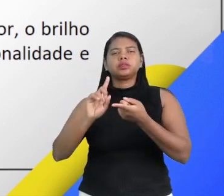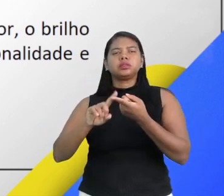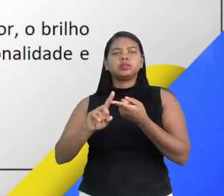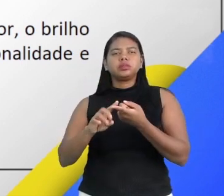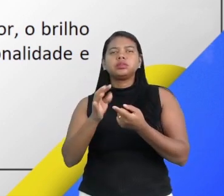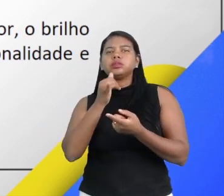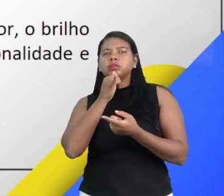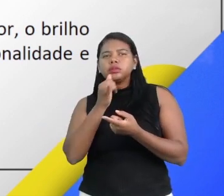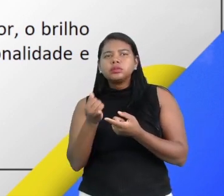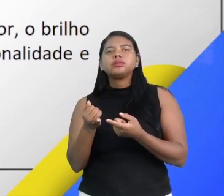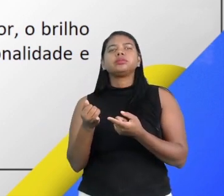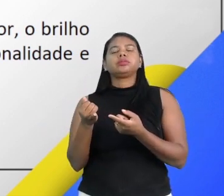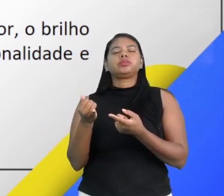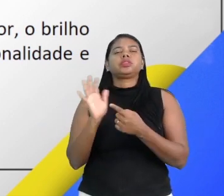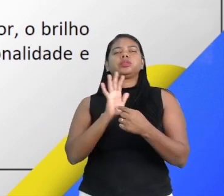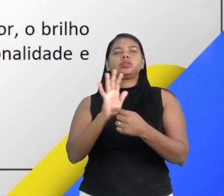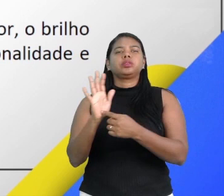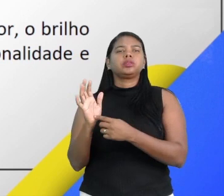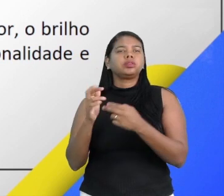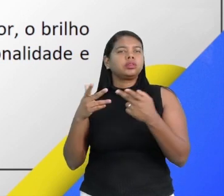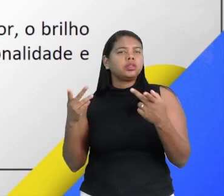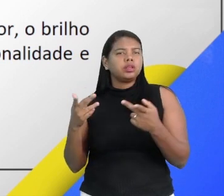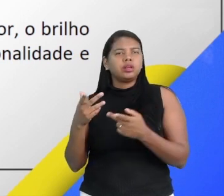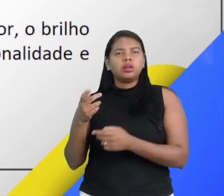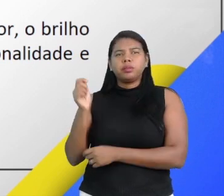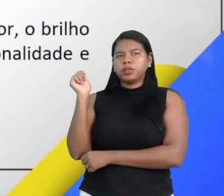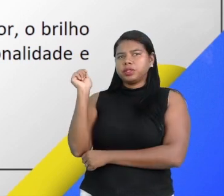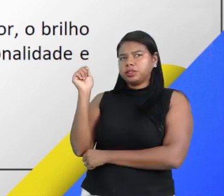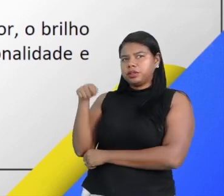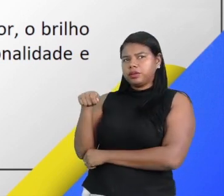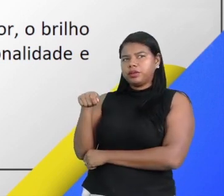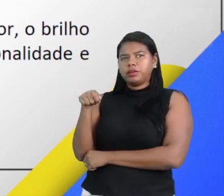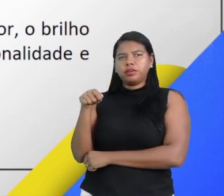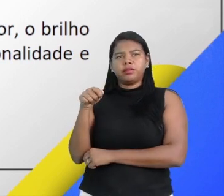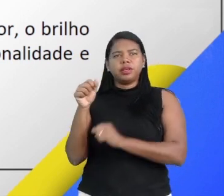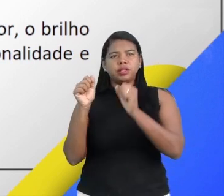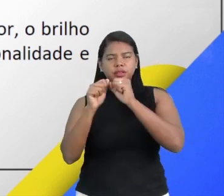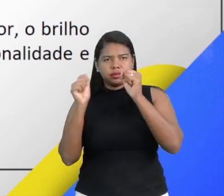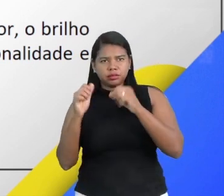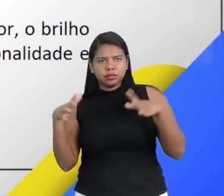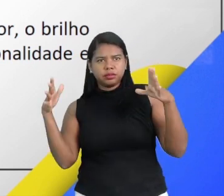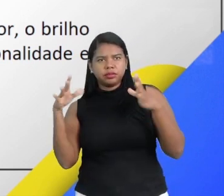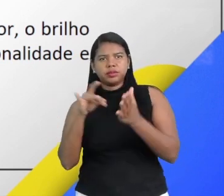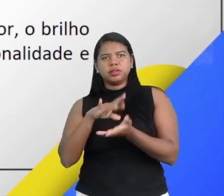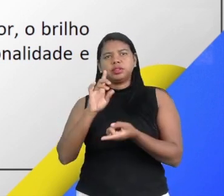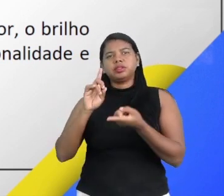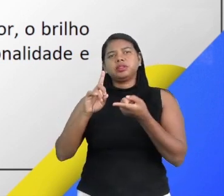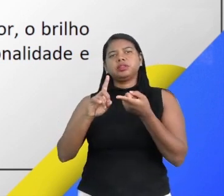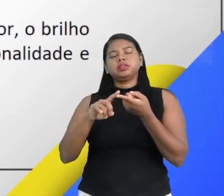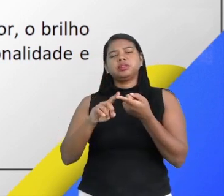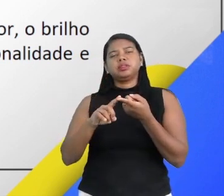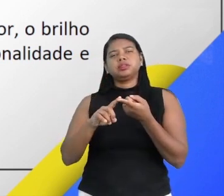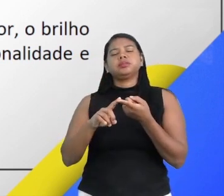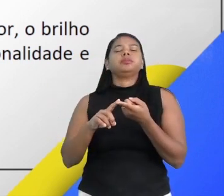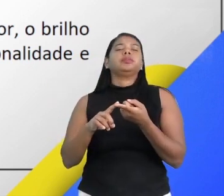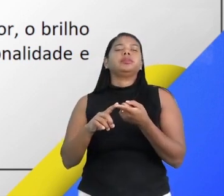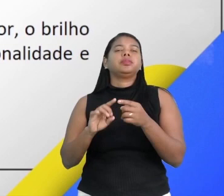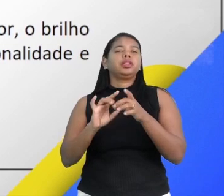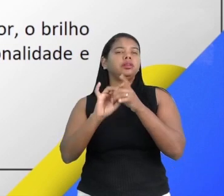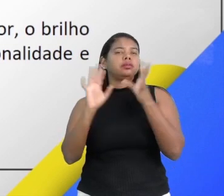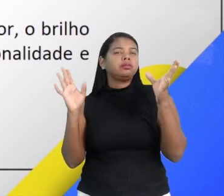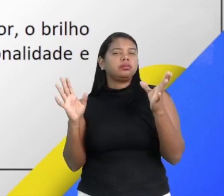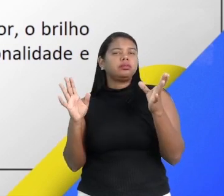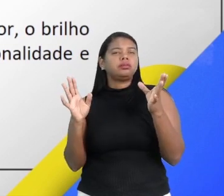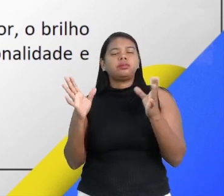varinha mágica, a seleção em forma de laço, a seleção à mão livre. Isso permite assim mais flexibilidade